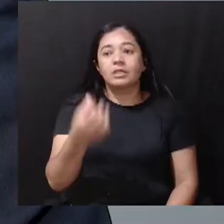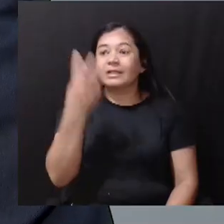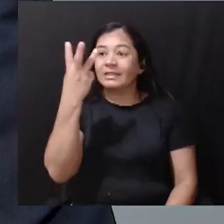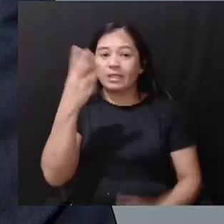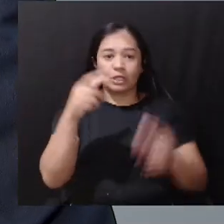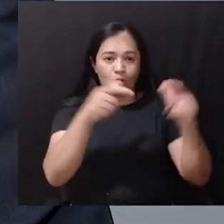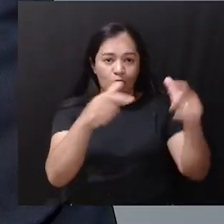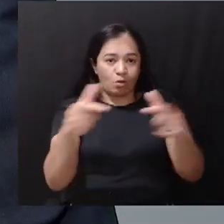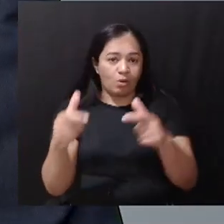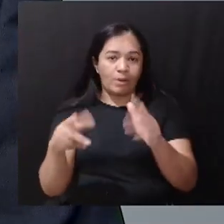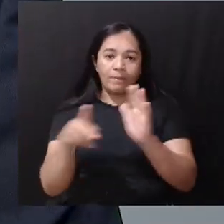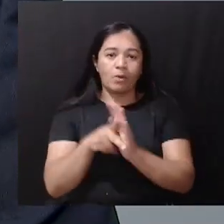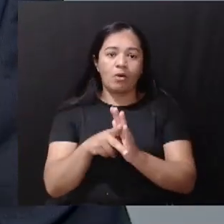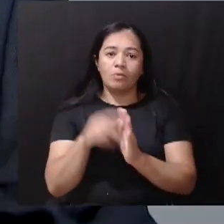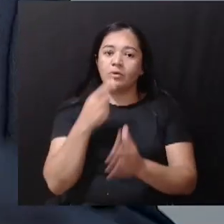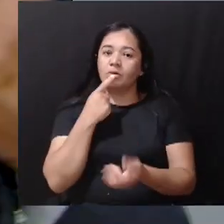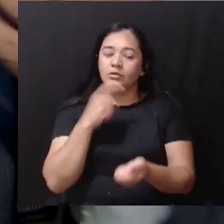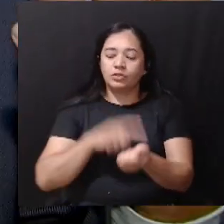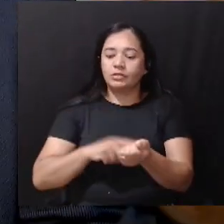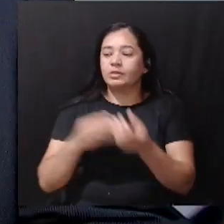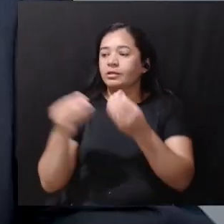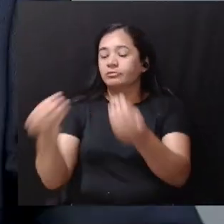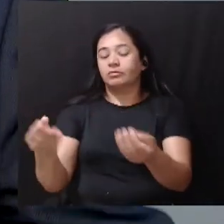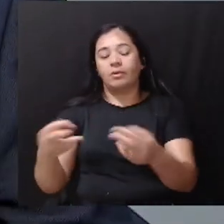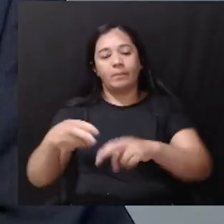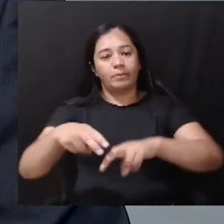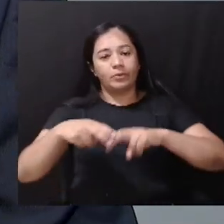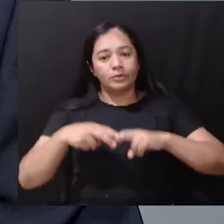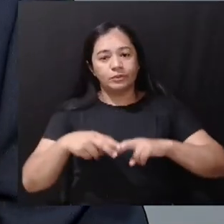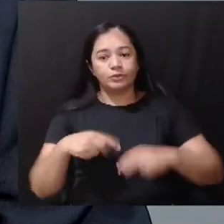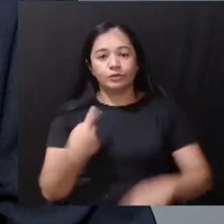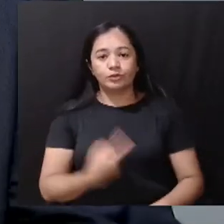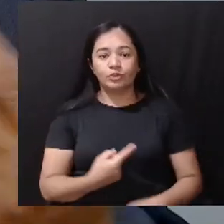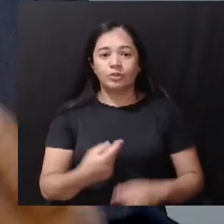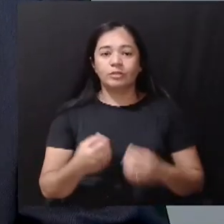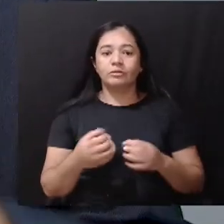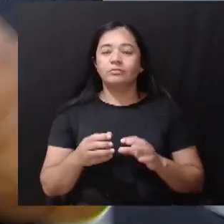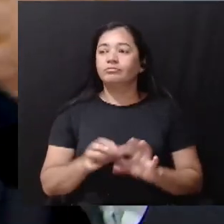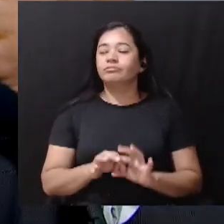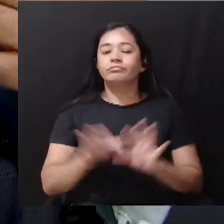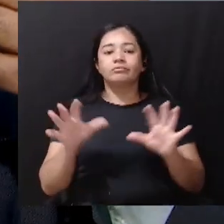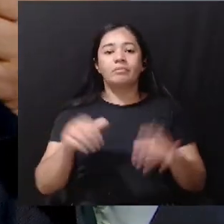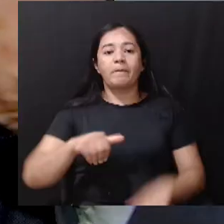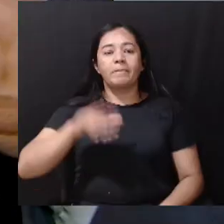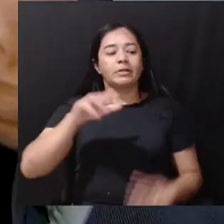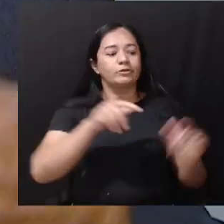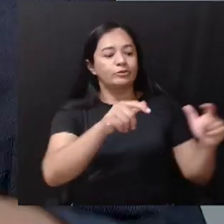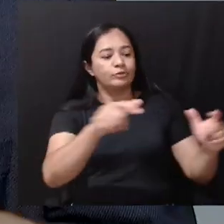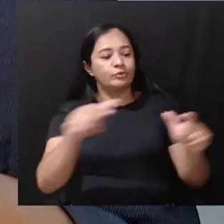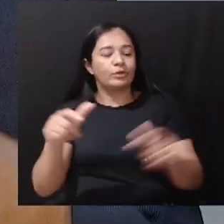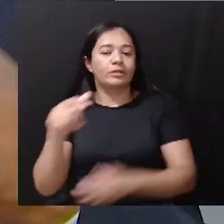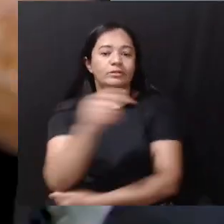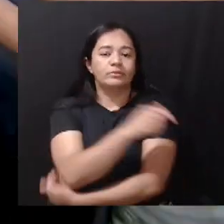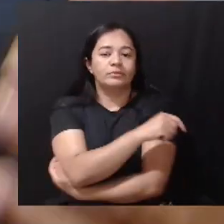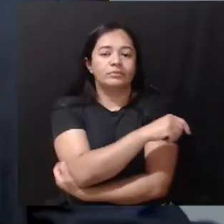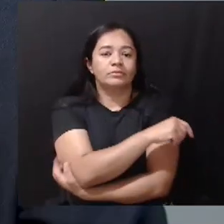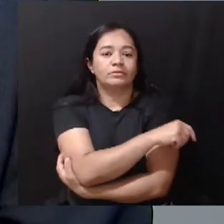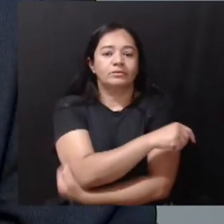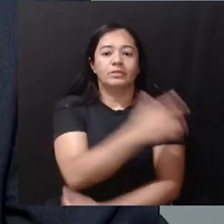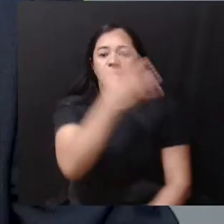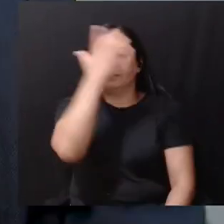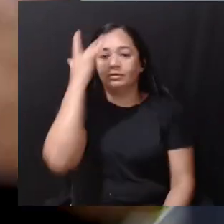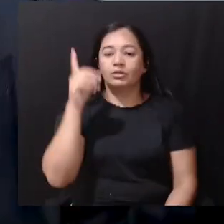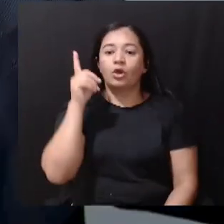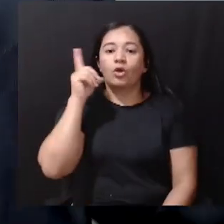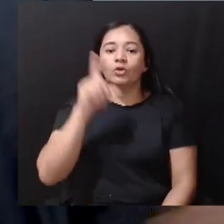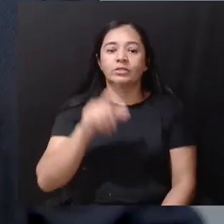de coleta de sangue. Sendo assim, nós abriríamos mais lugares, as pessoas teriam mais